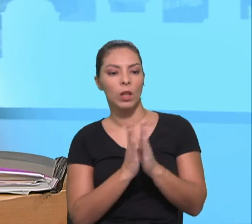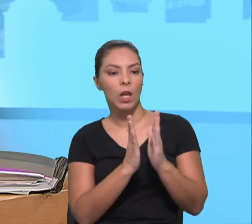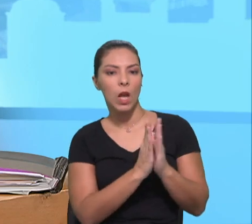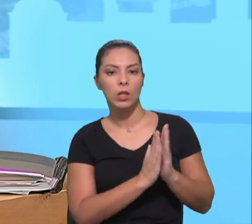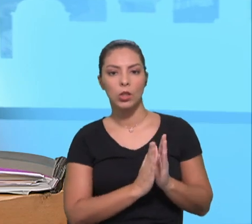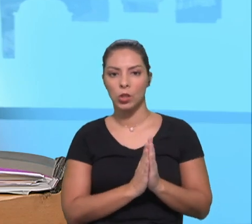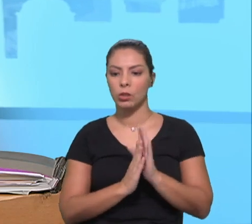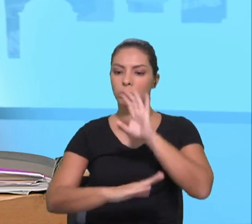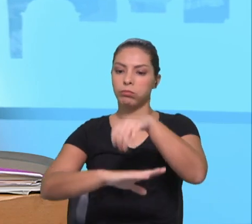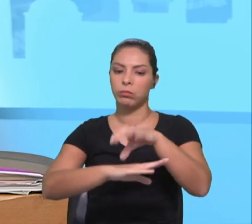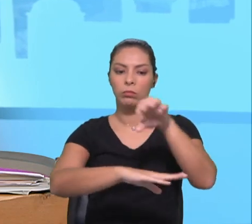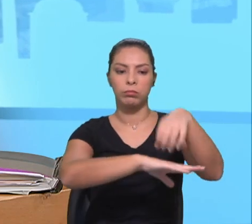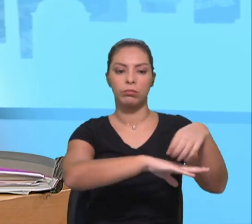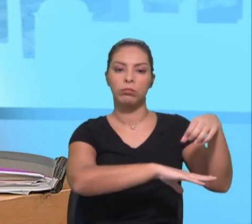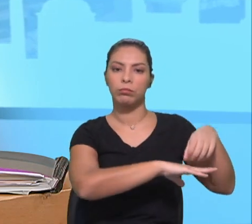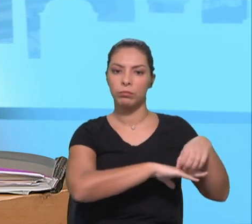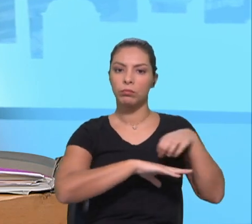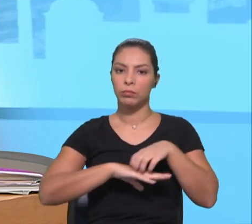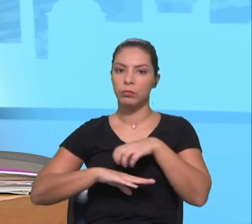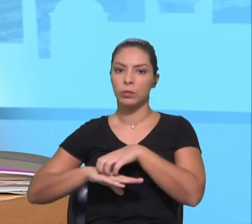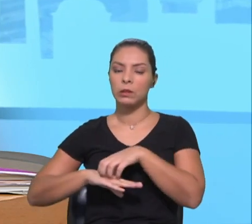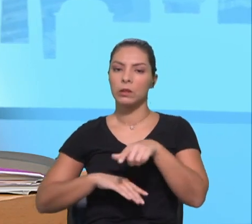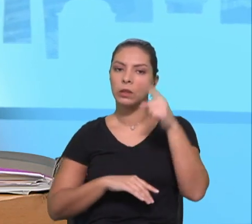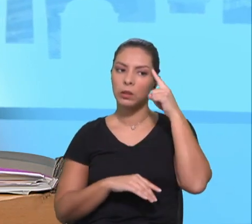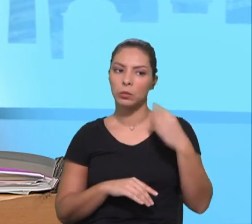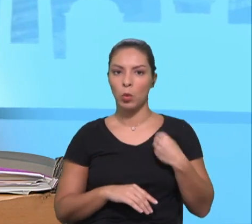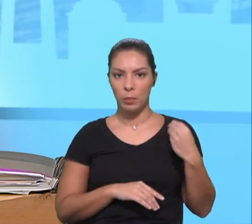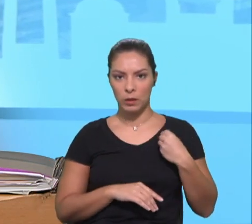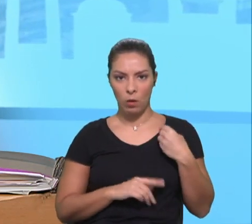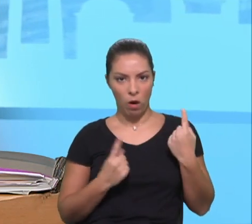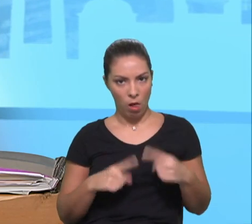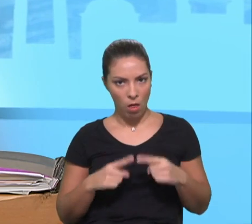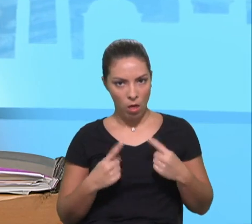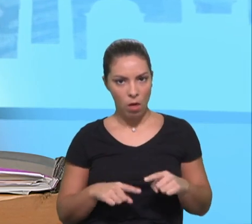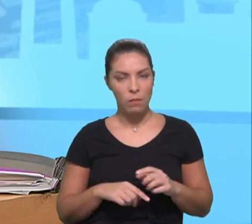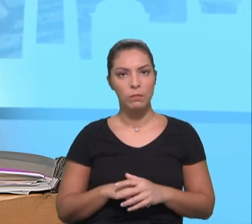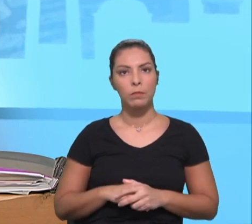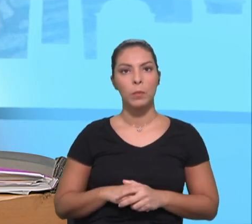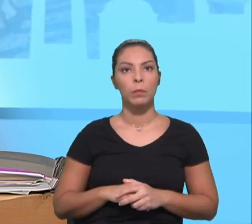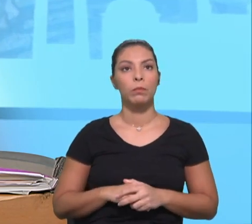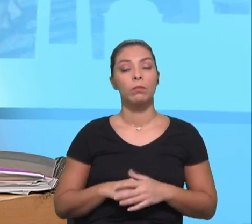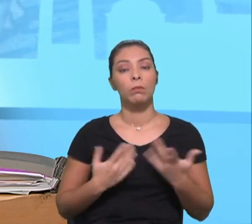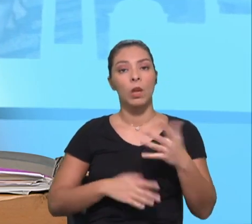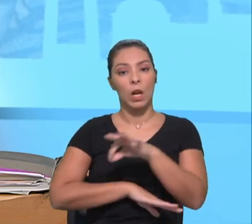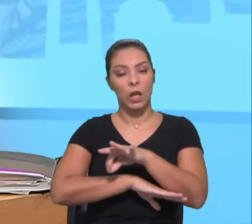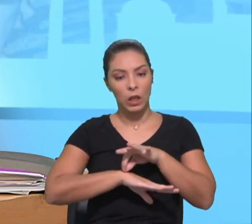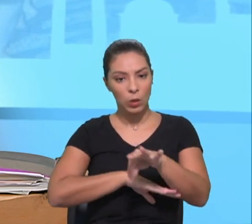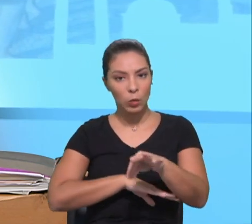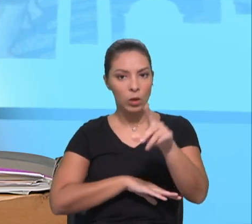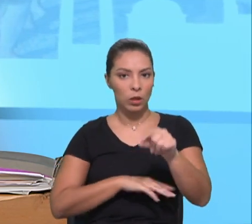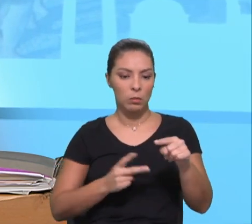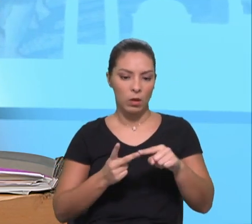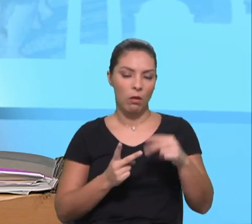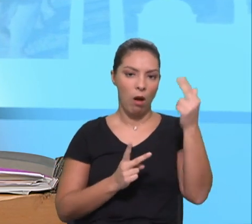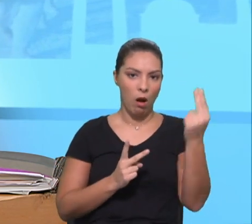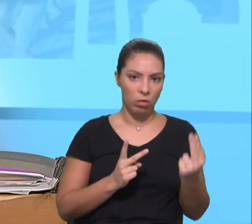e que, de alguma forma, têm esta preocupação de que a arquitetura e as artes são